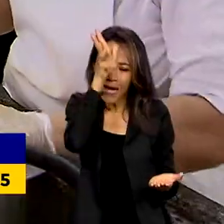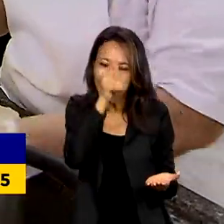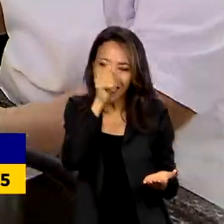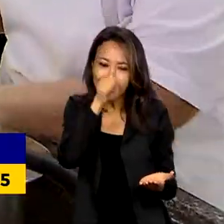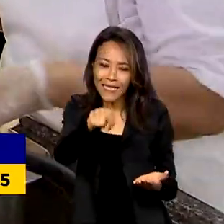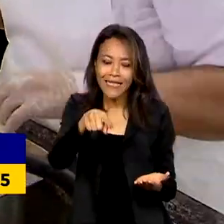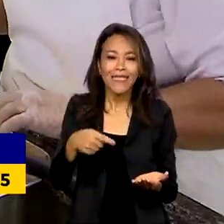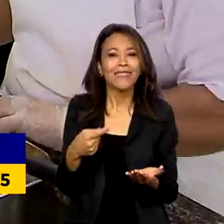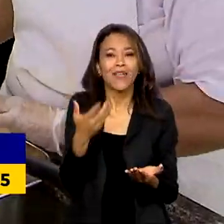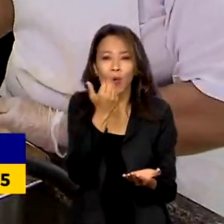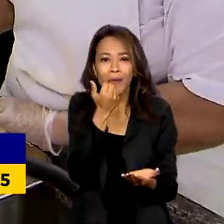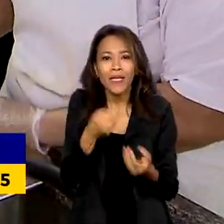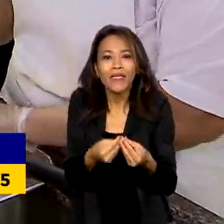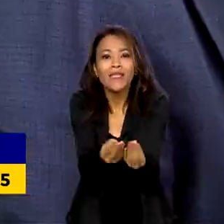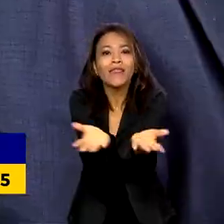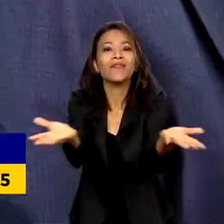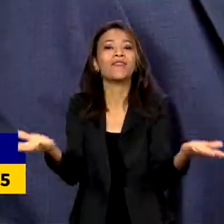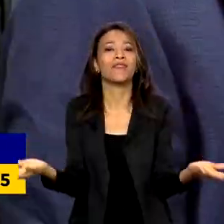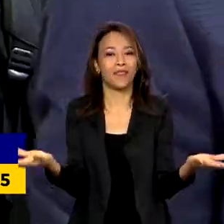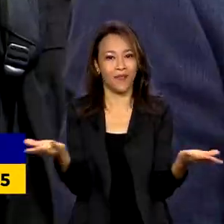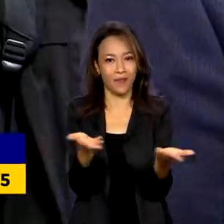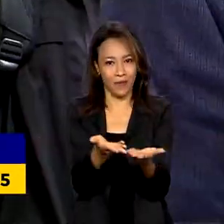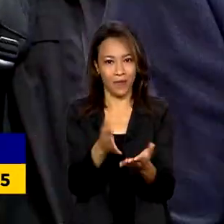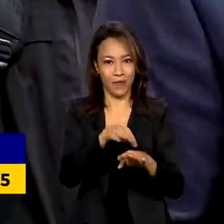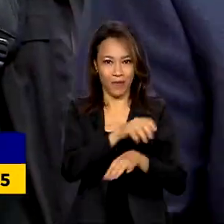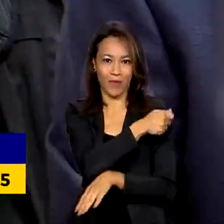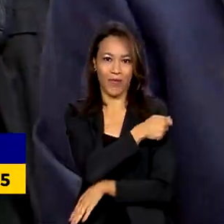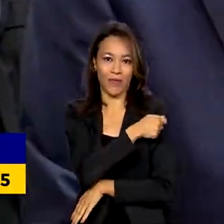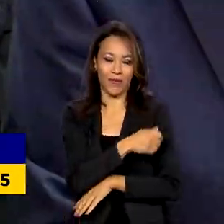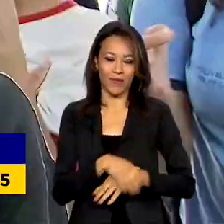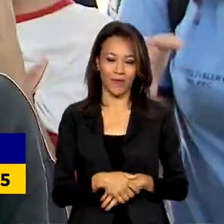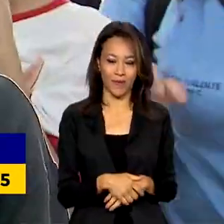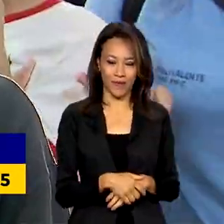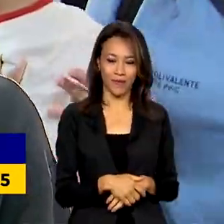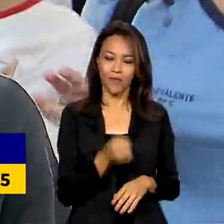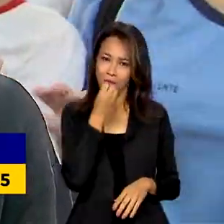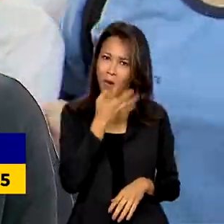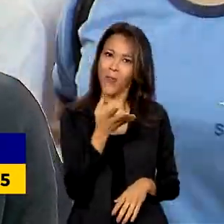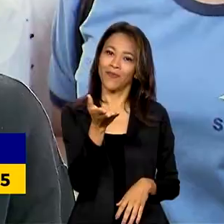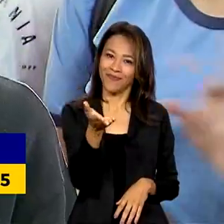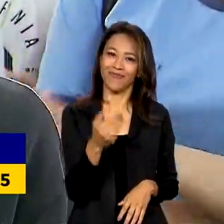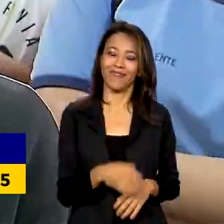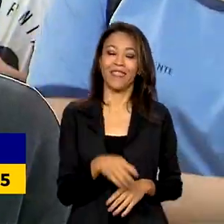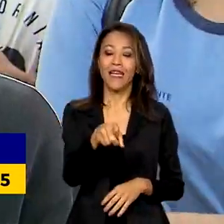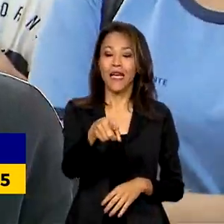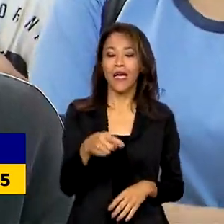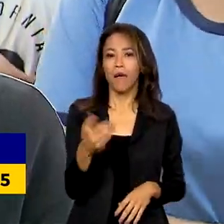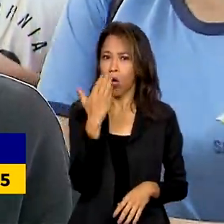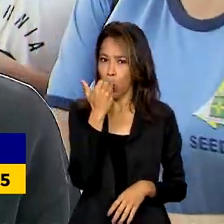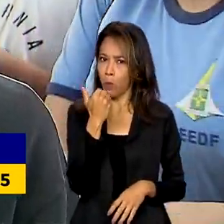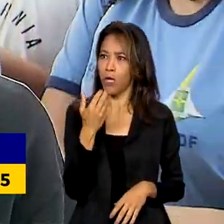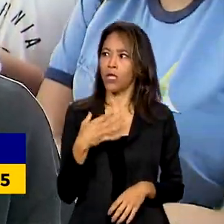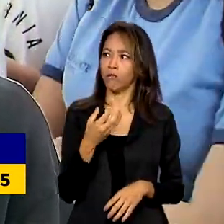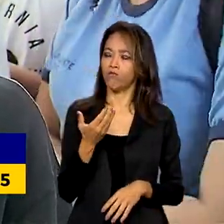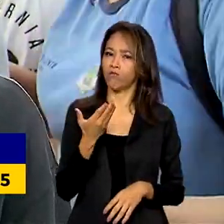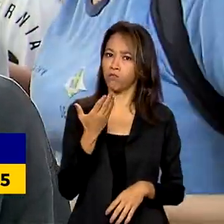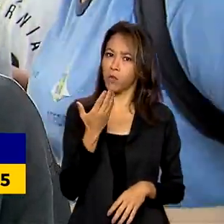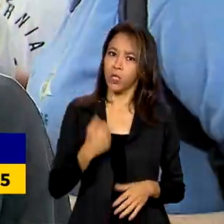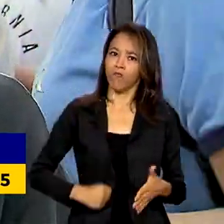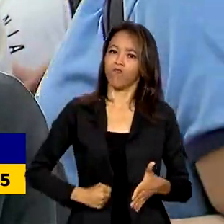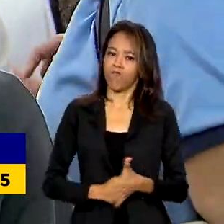aos alunos no almoço. É bom. Além de ser uma comida que segura assim para o dia